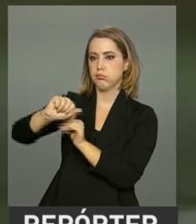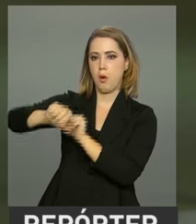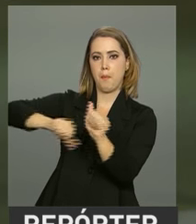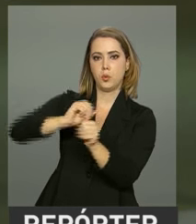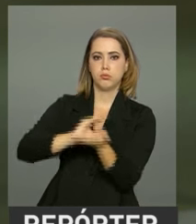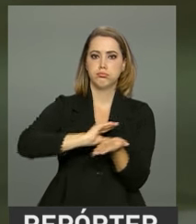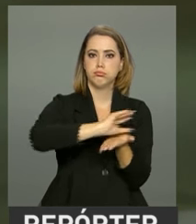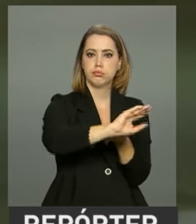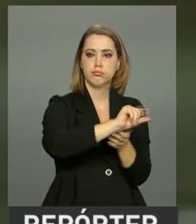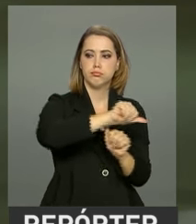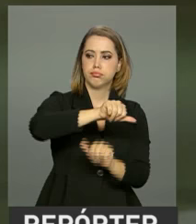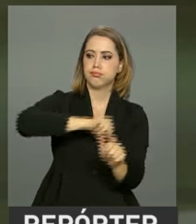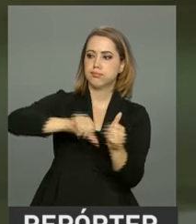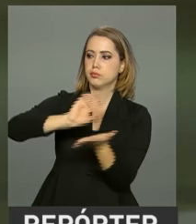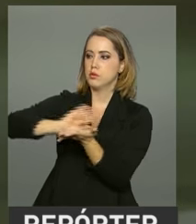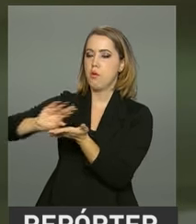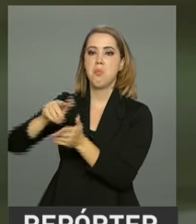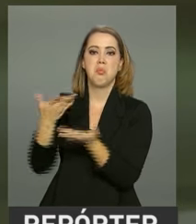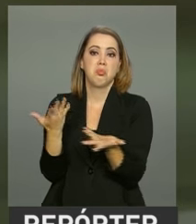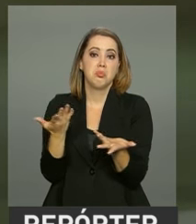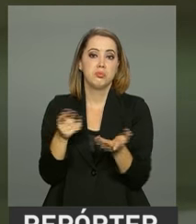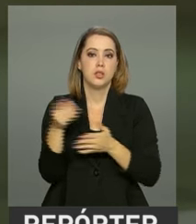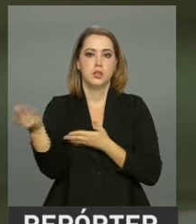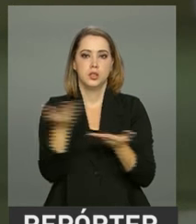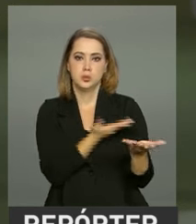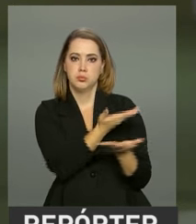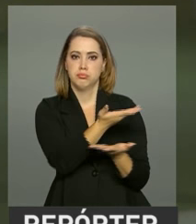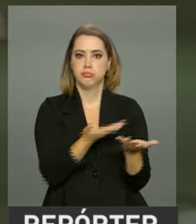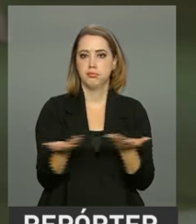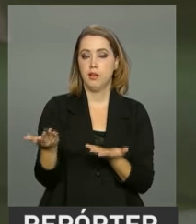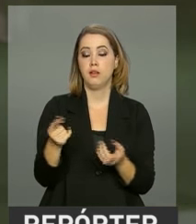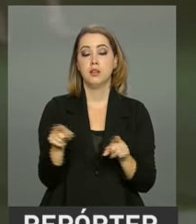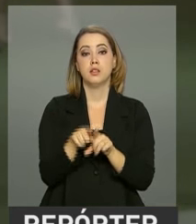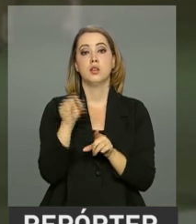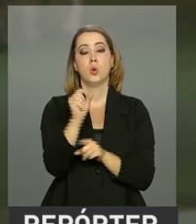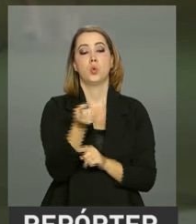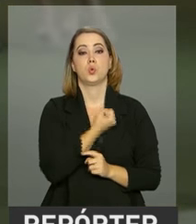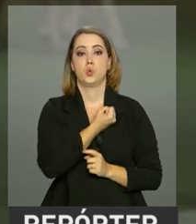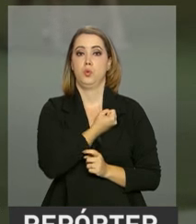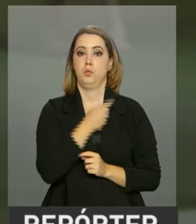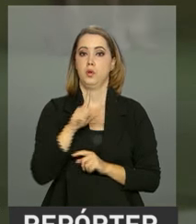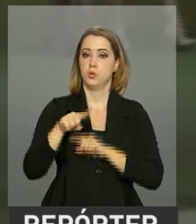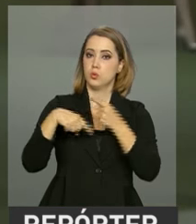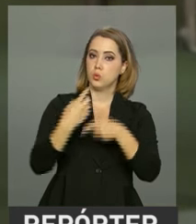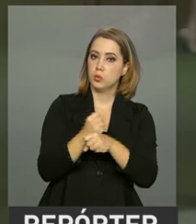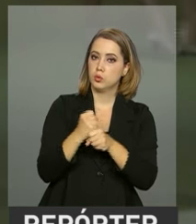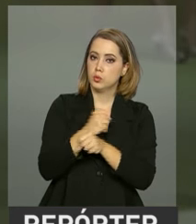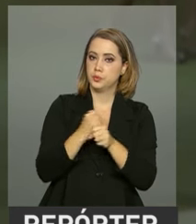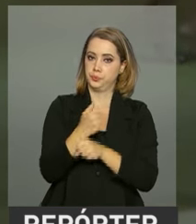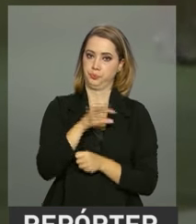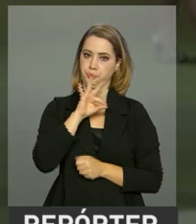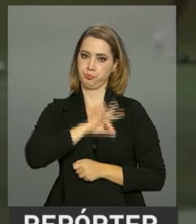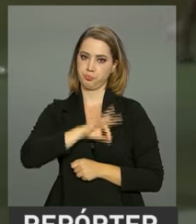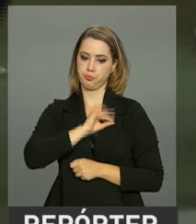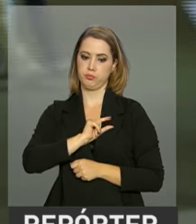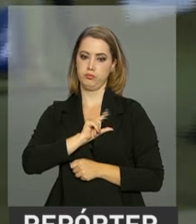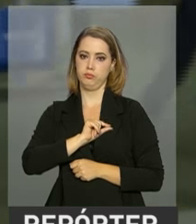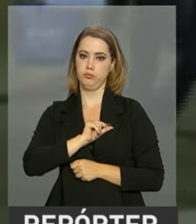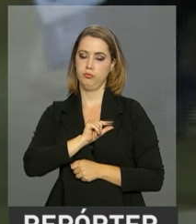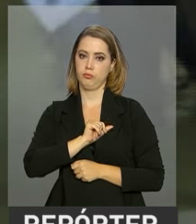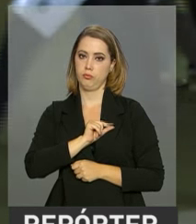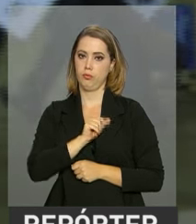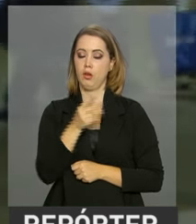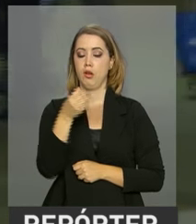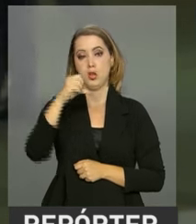do orçamento os principais números do orçamento do ano que vem são os seguintes o salário mínimo vai ser de R